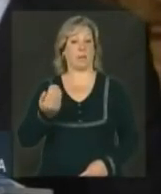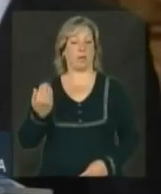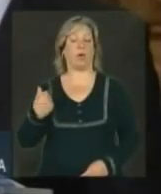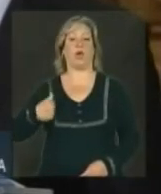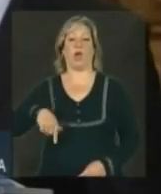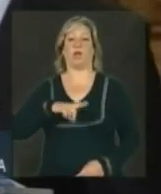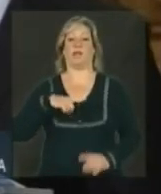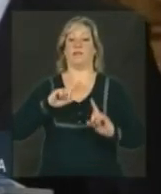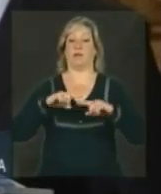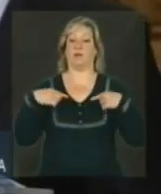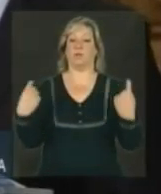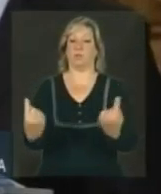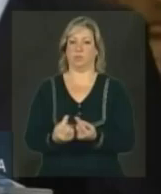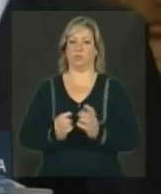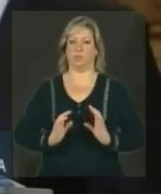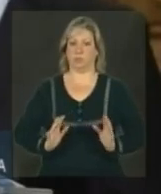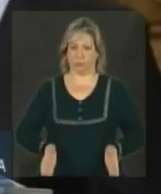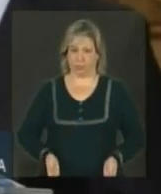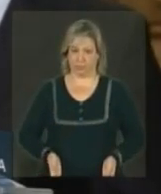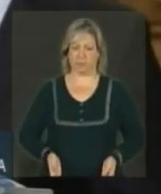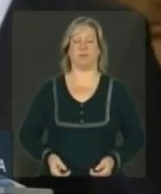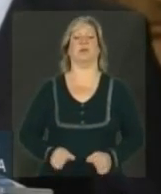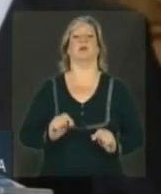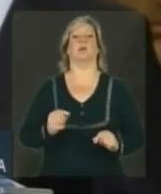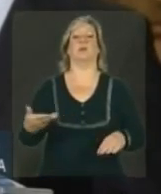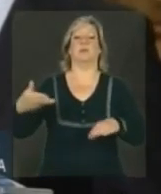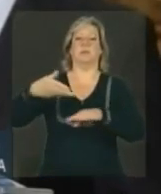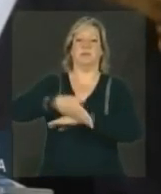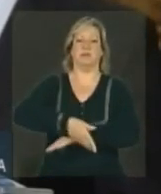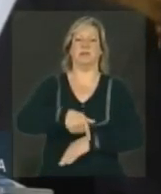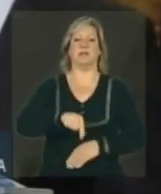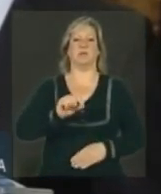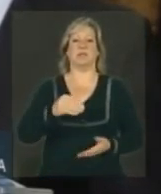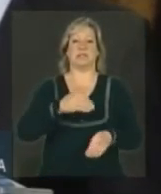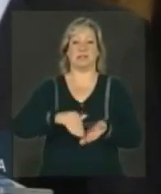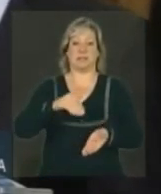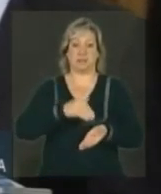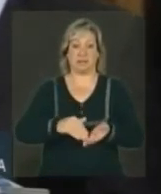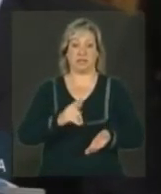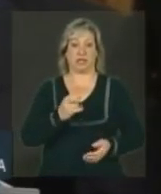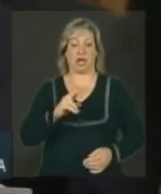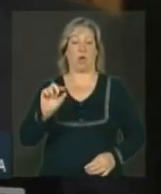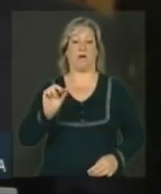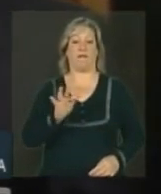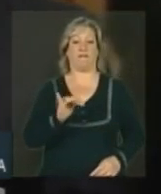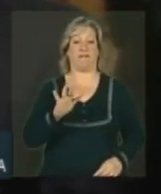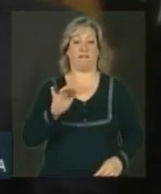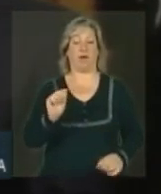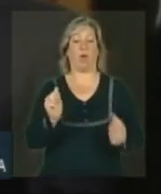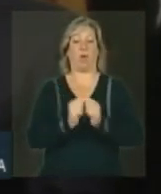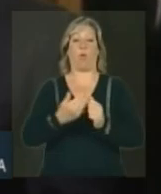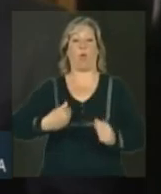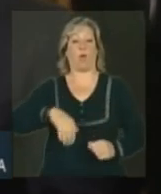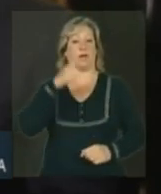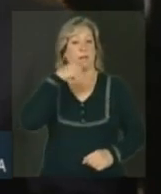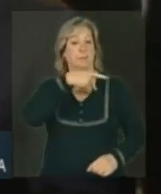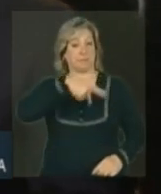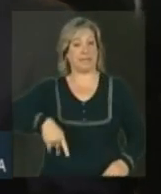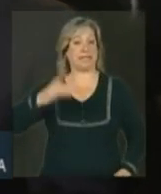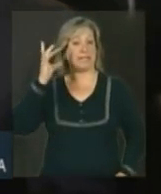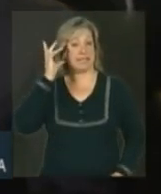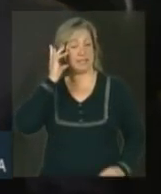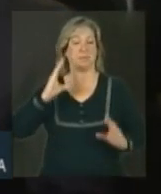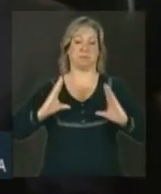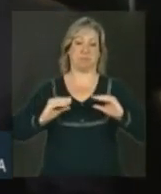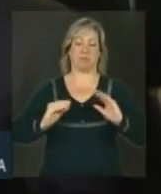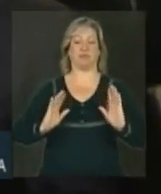Há pouco tivemos um encontro em que participou o secretário-geral da FIFA, Jerome Walker, com a nossa presidenta Dilma.